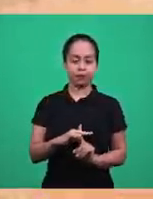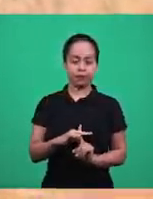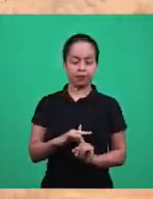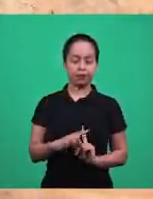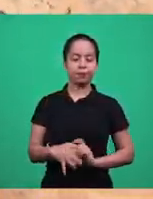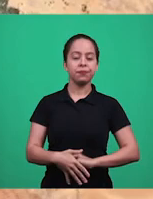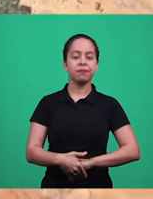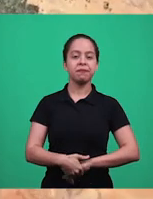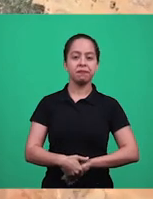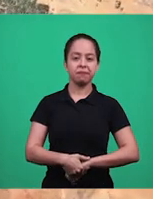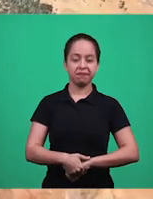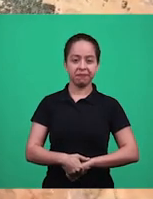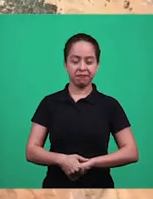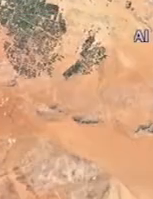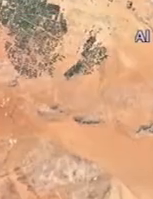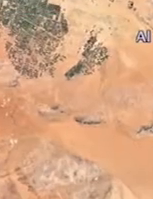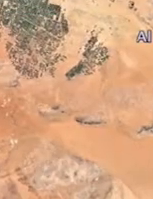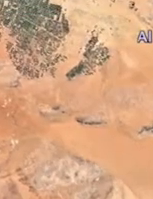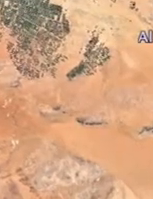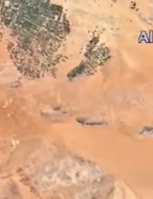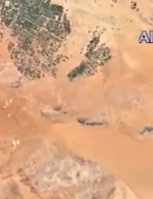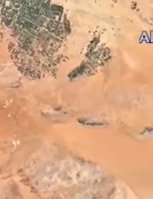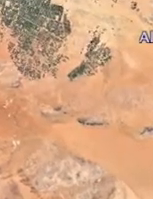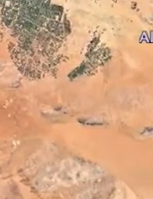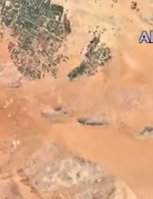na cruz do Calvário.